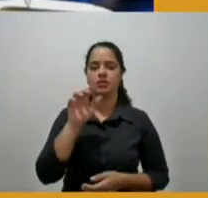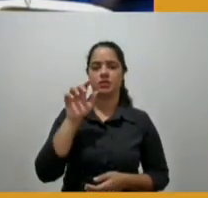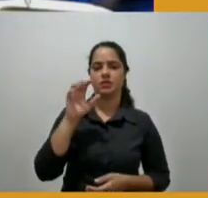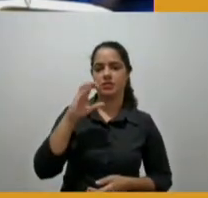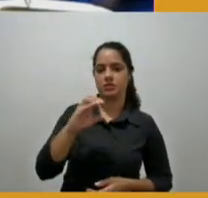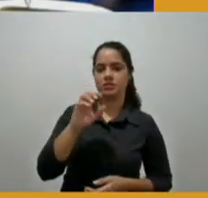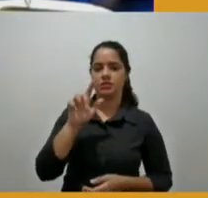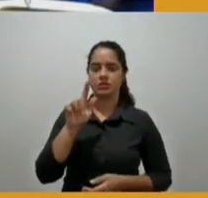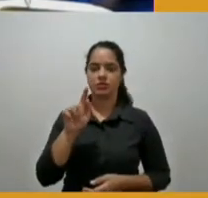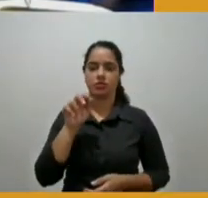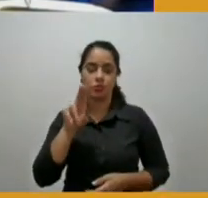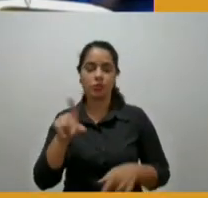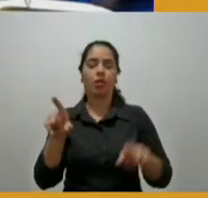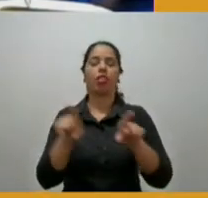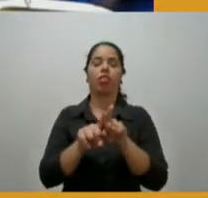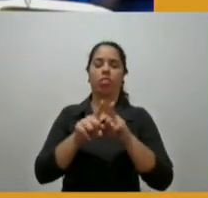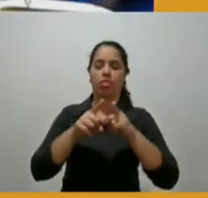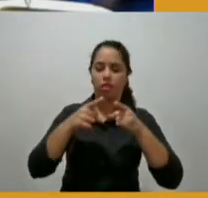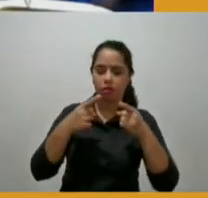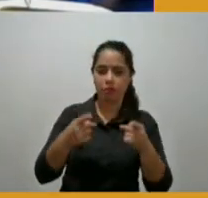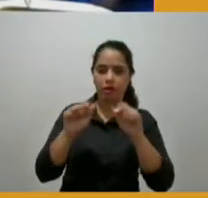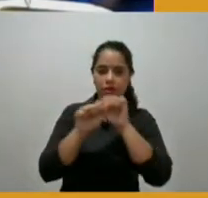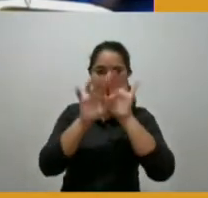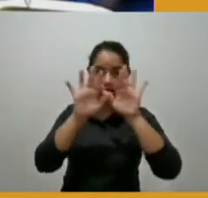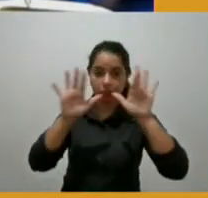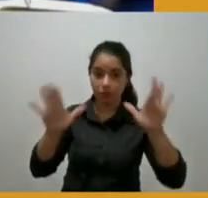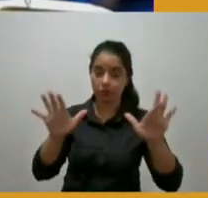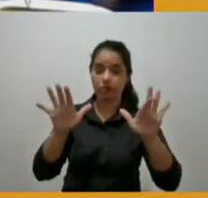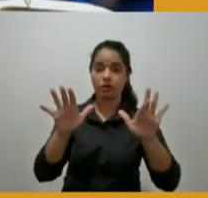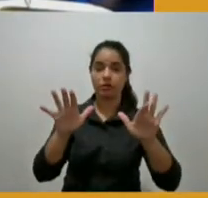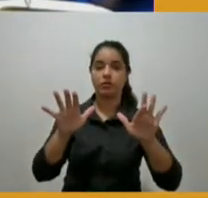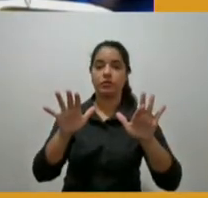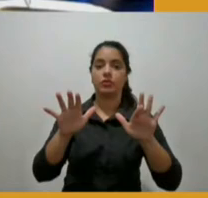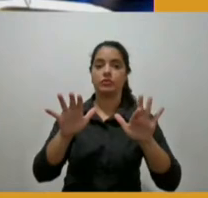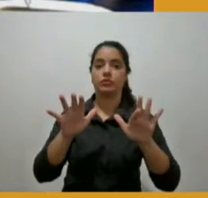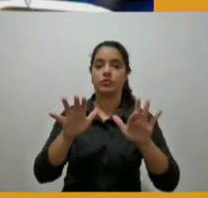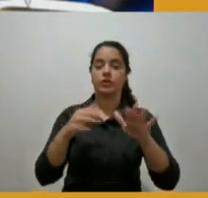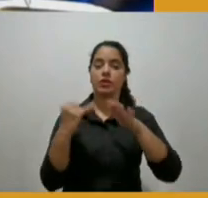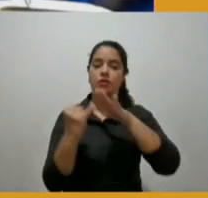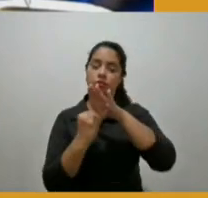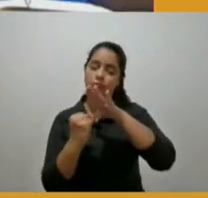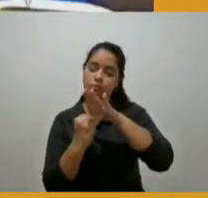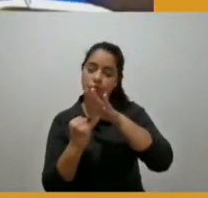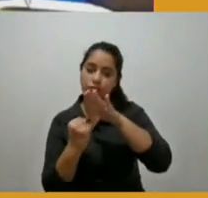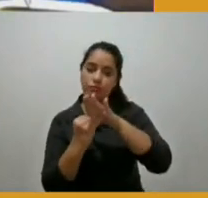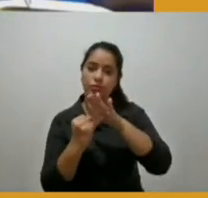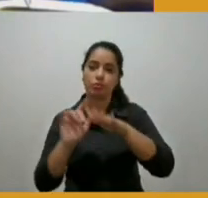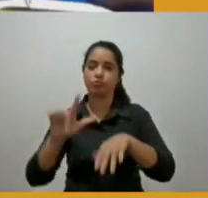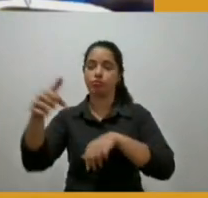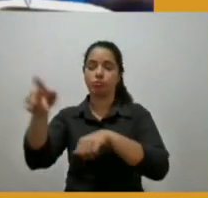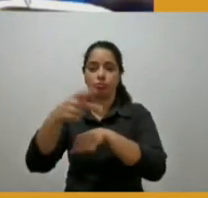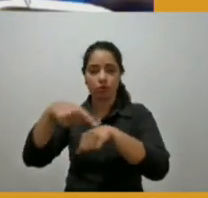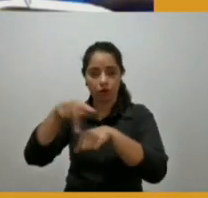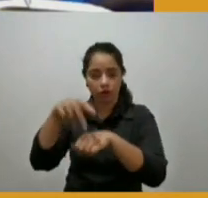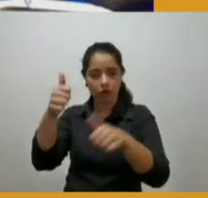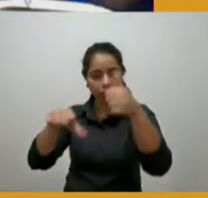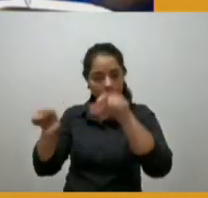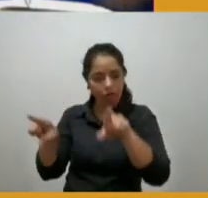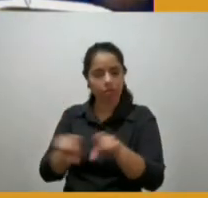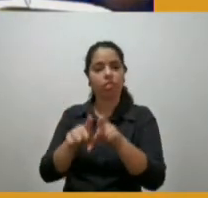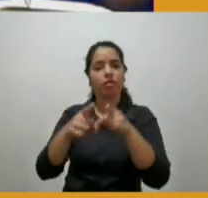colocação também na transparência. A hora que você vai para instituições internacionais que avaliam, a gente tem também essa transparência.